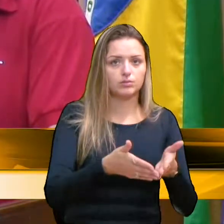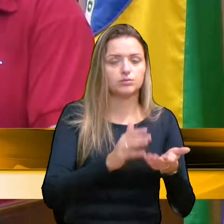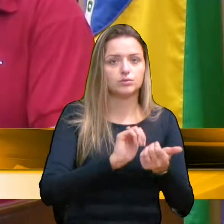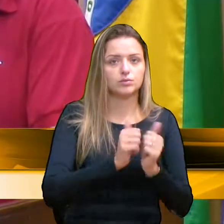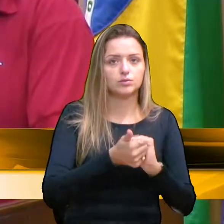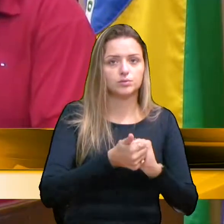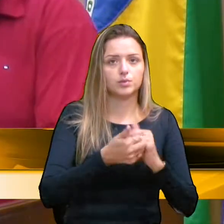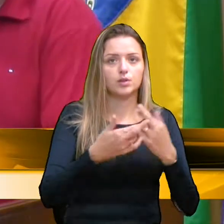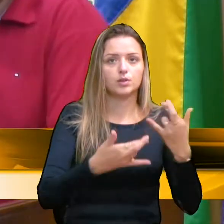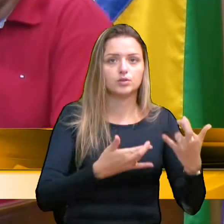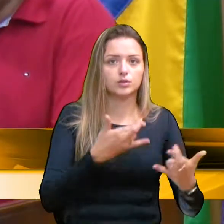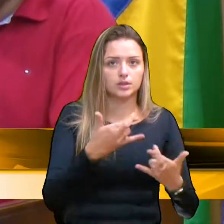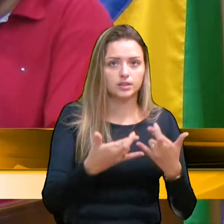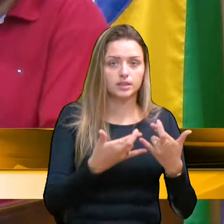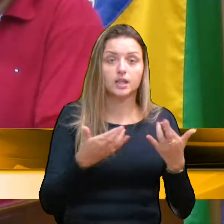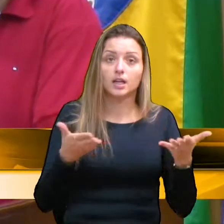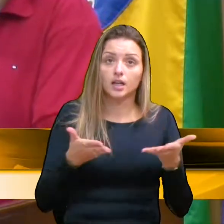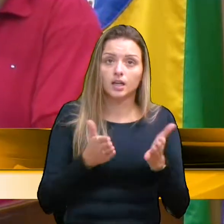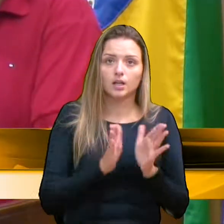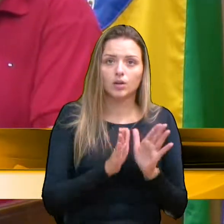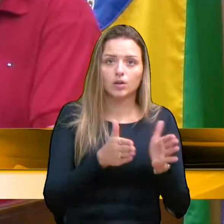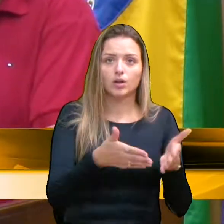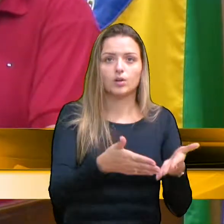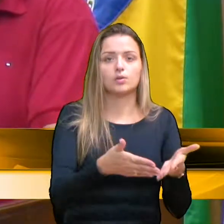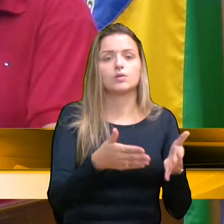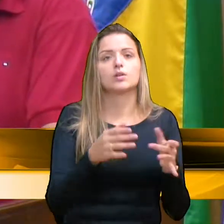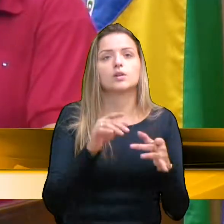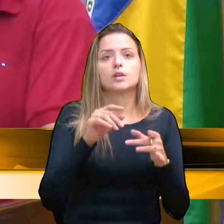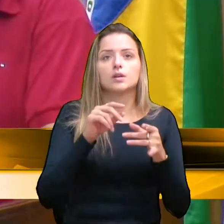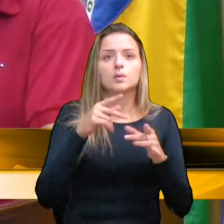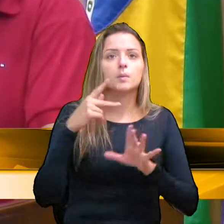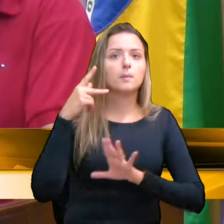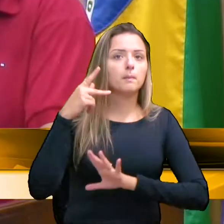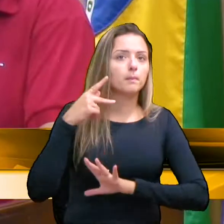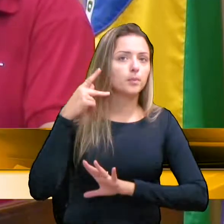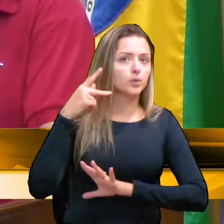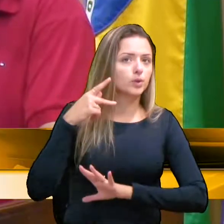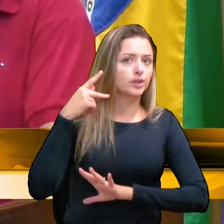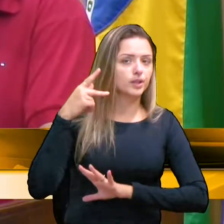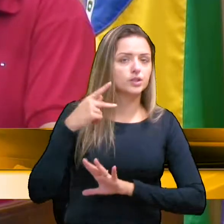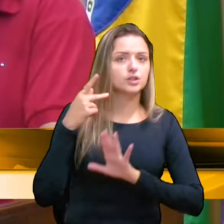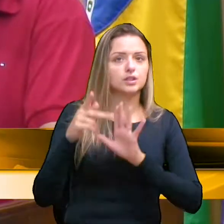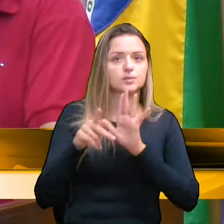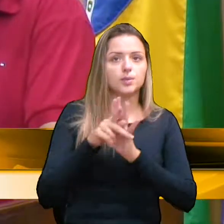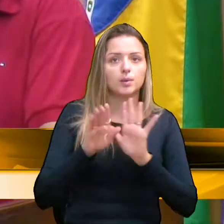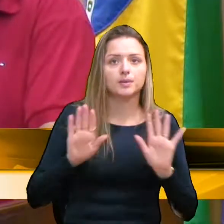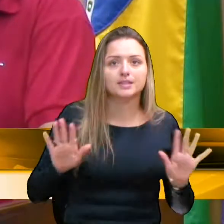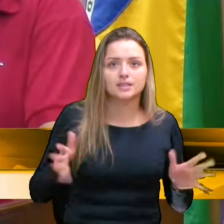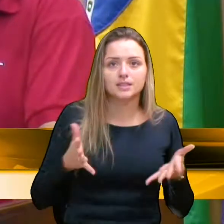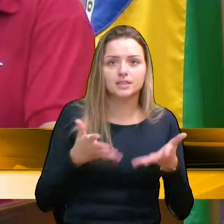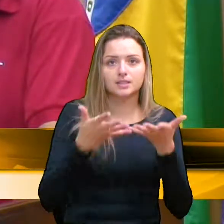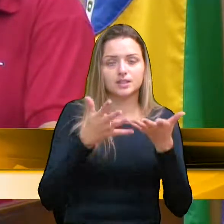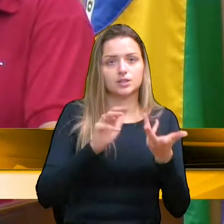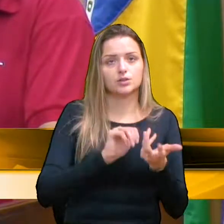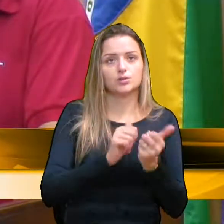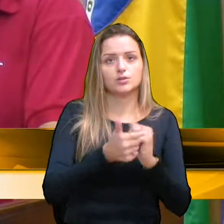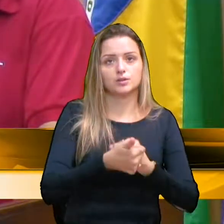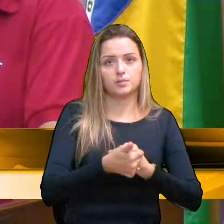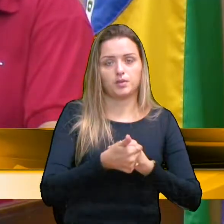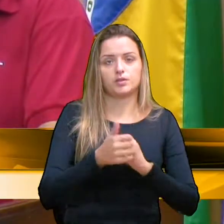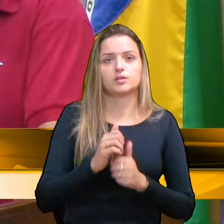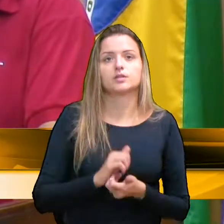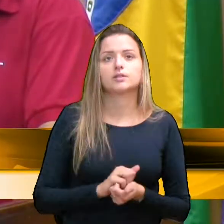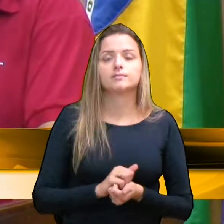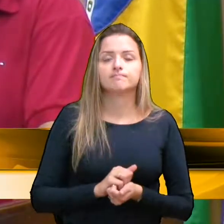E esse ano o nosso fórum ele vai ser voltado para políticas públicas de incentivo ao esporte. A gente